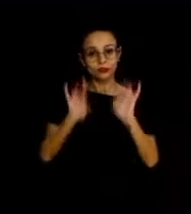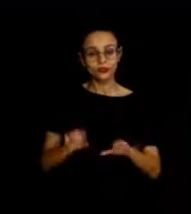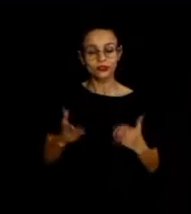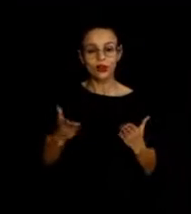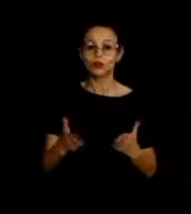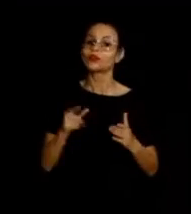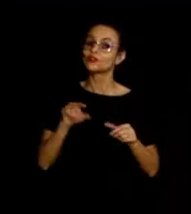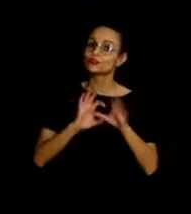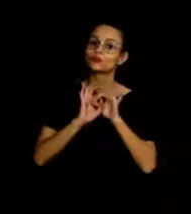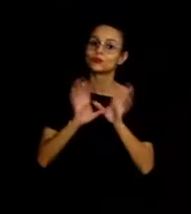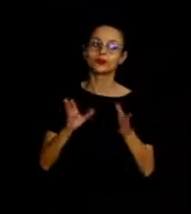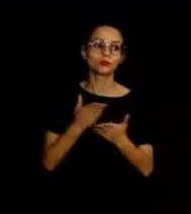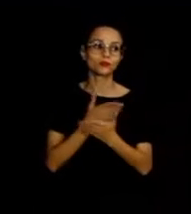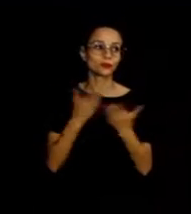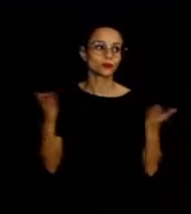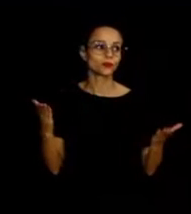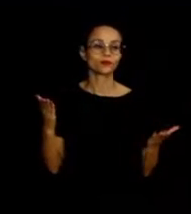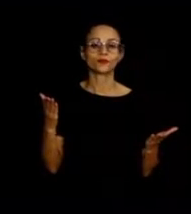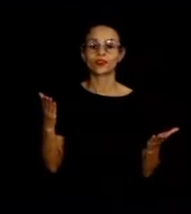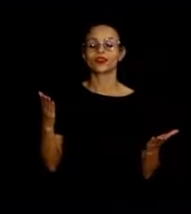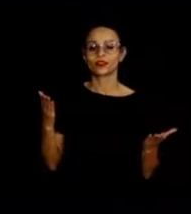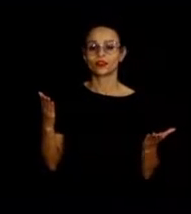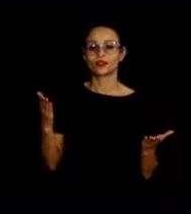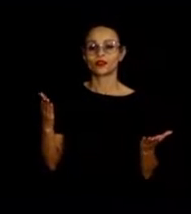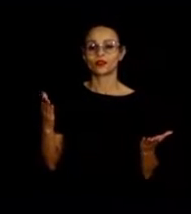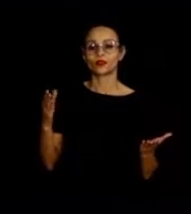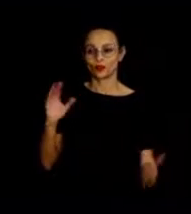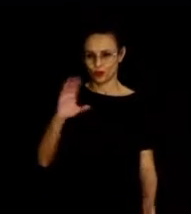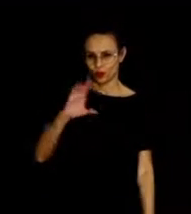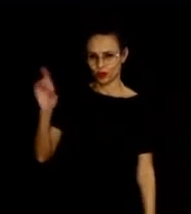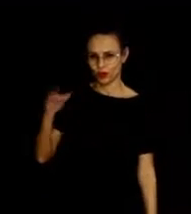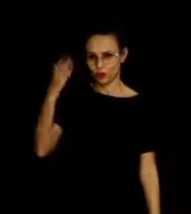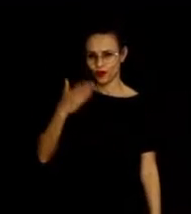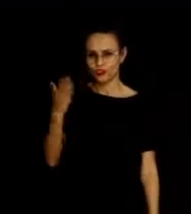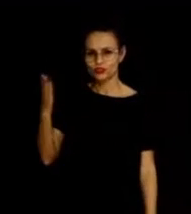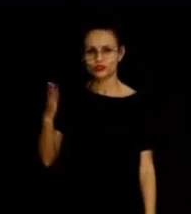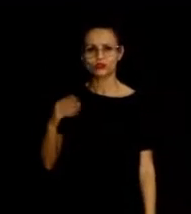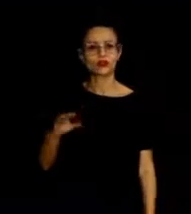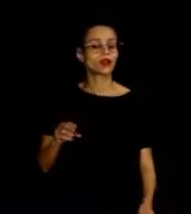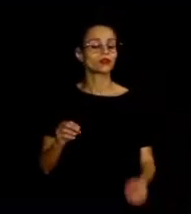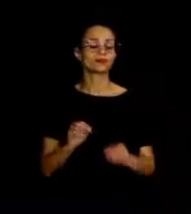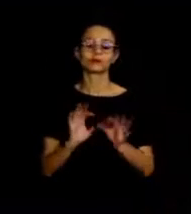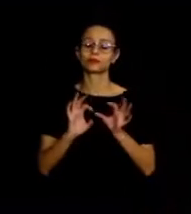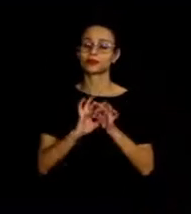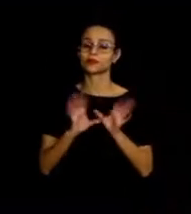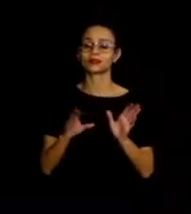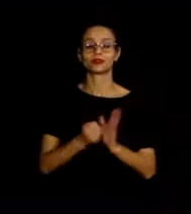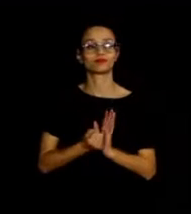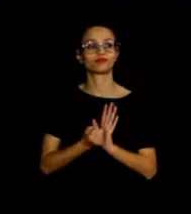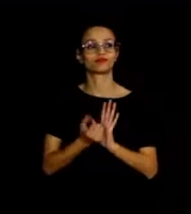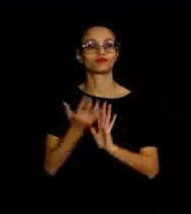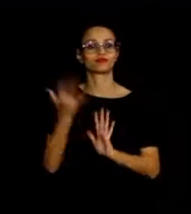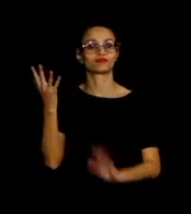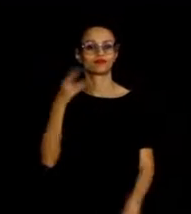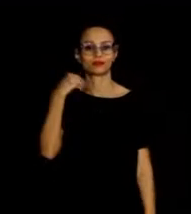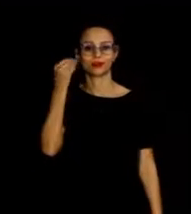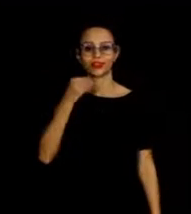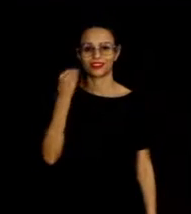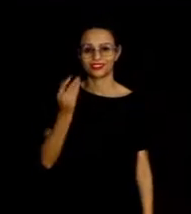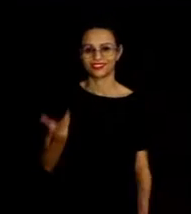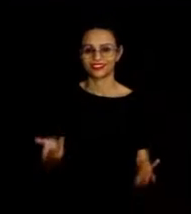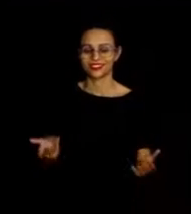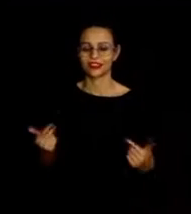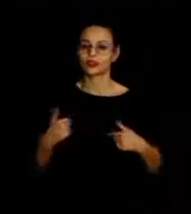permite e o Tiago já que é a prova disso né o nosso coordenador permite uma série de experiências eu